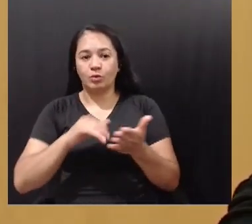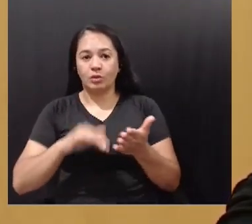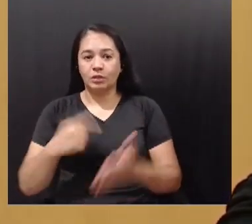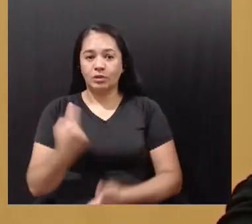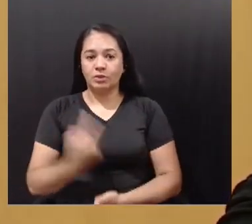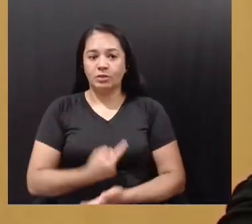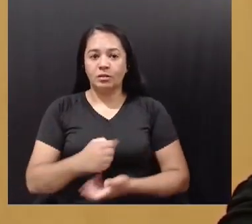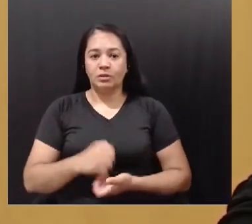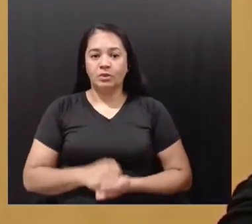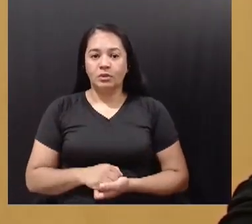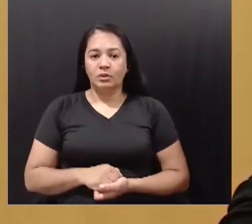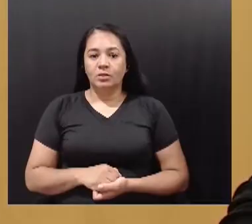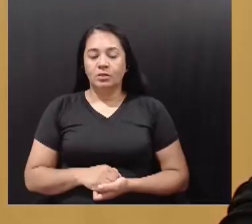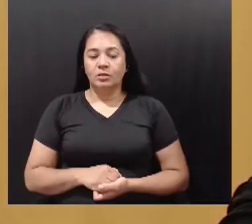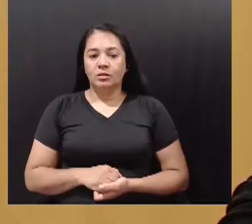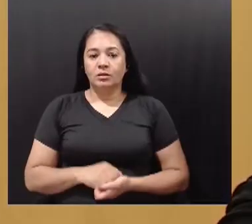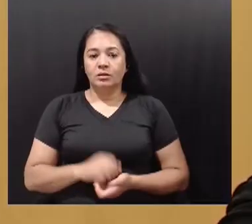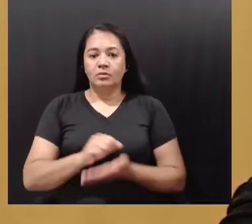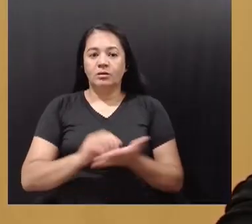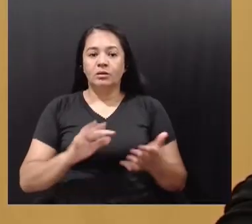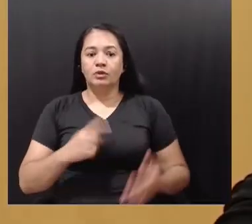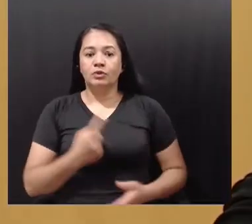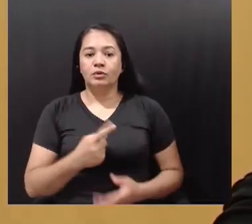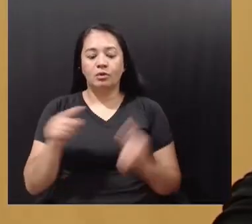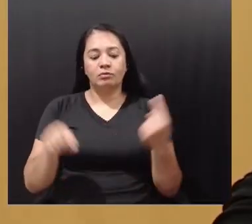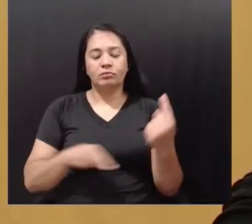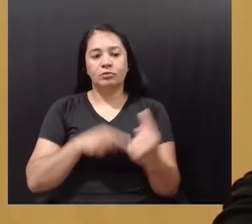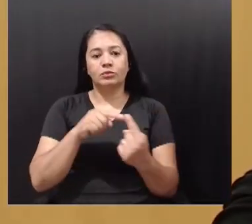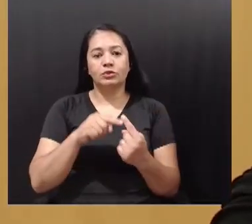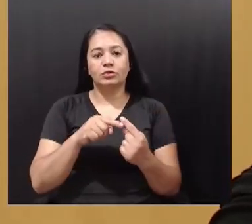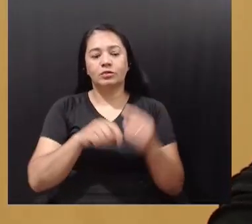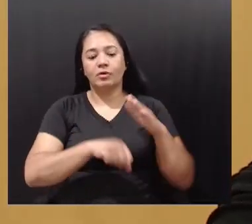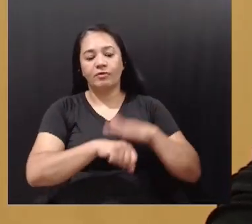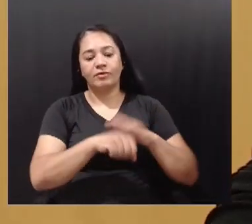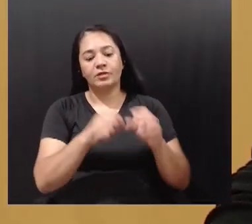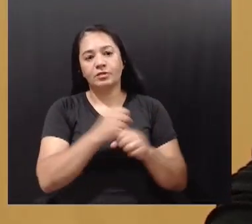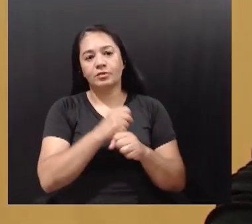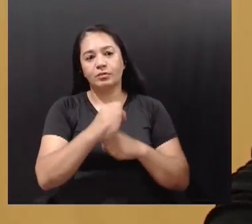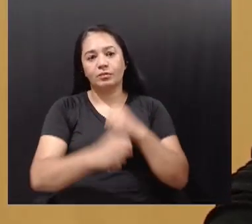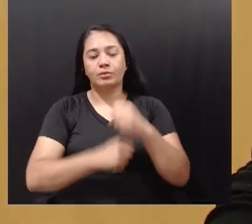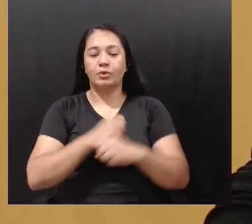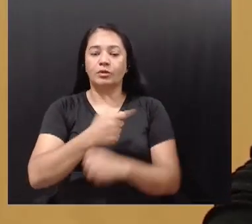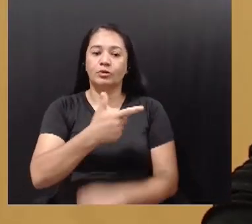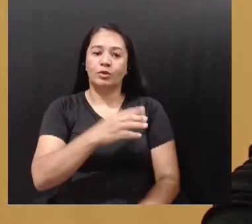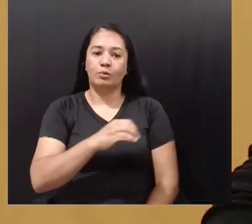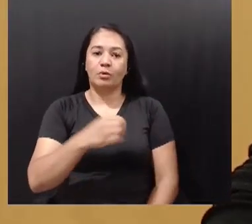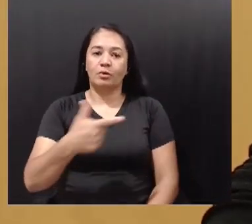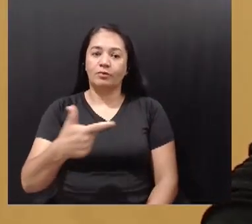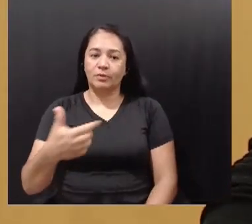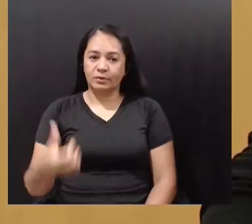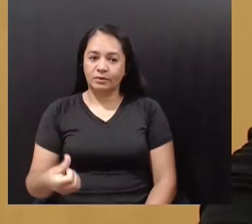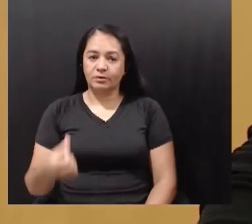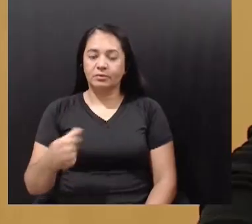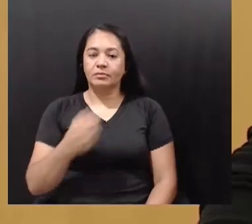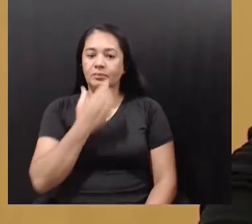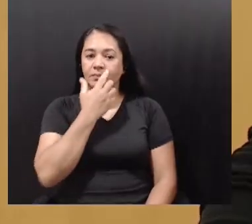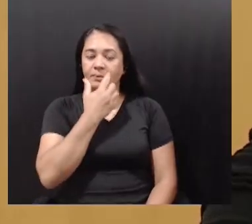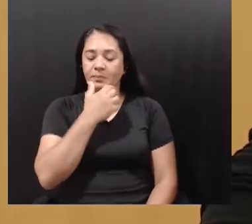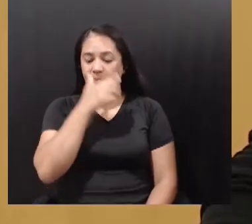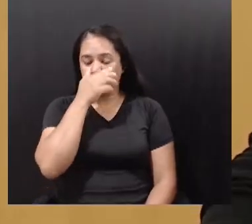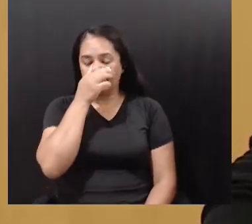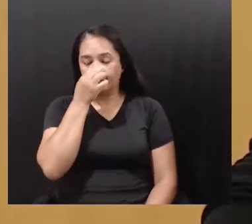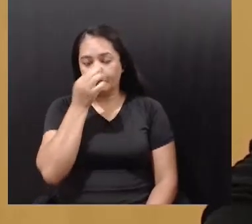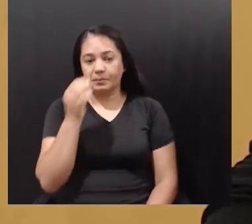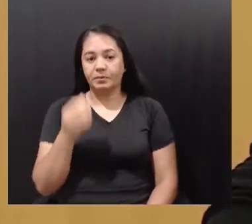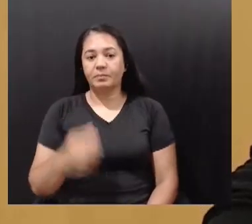engloba as atividades que a gente pretende exercer ao longo do próximo exercício. Ele é mandatório, o Tribunal